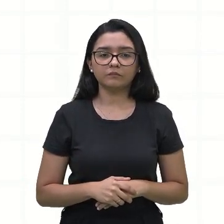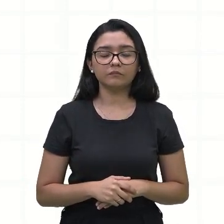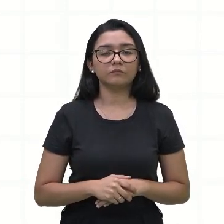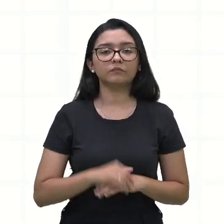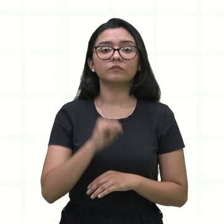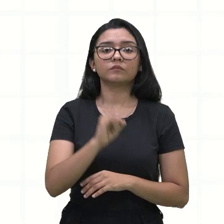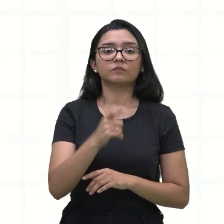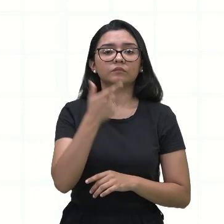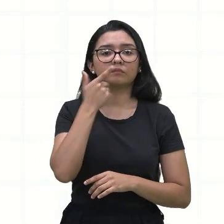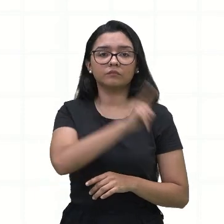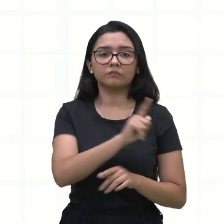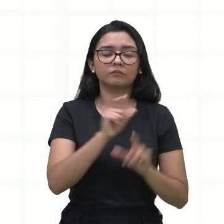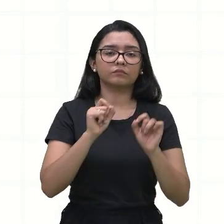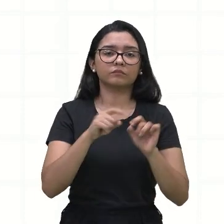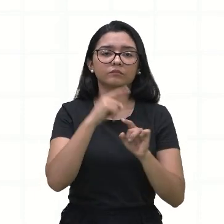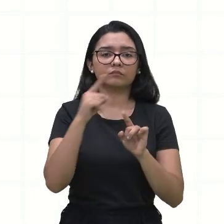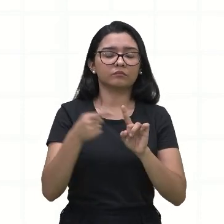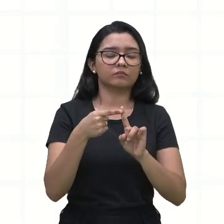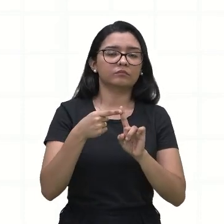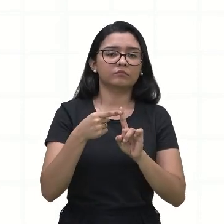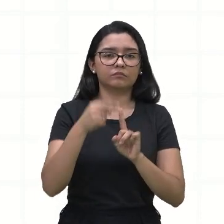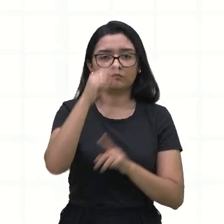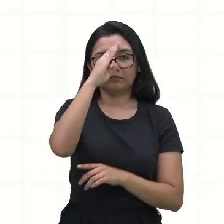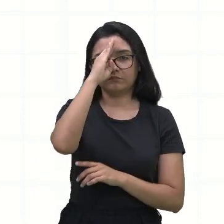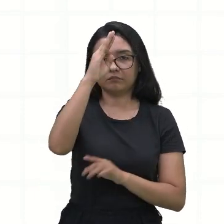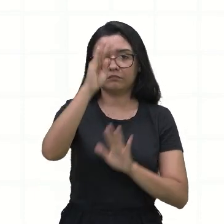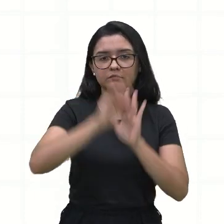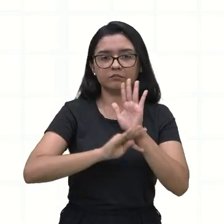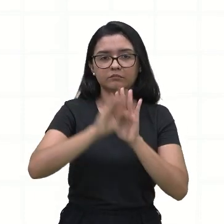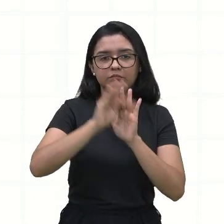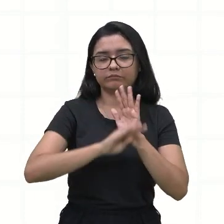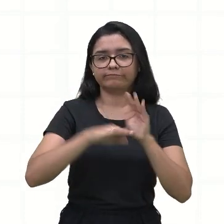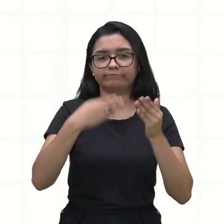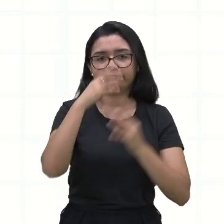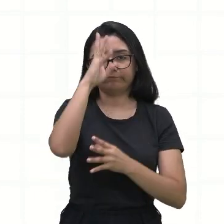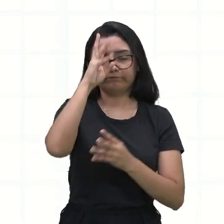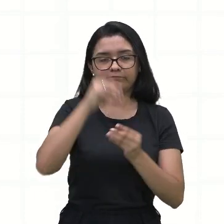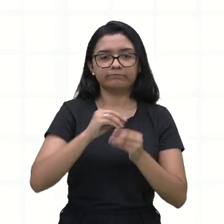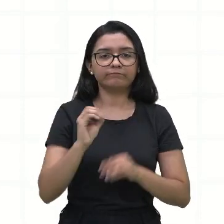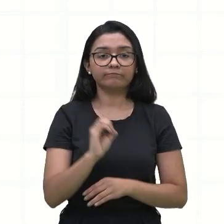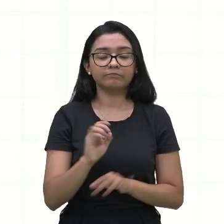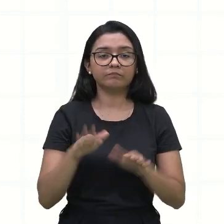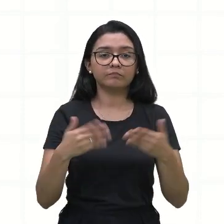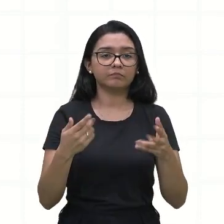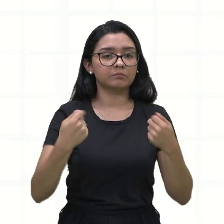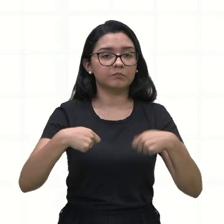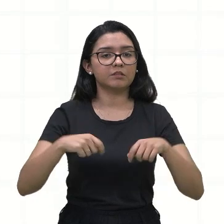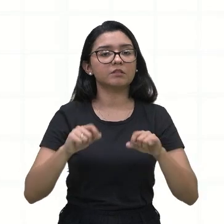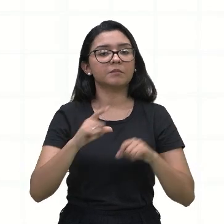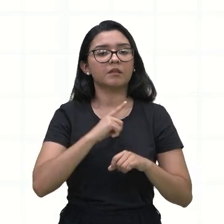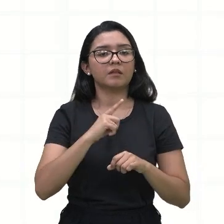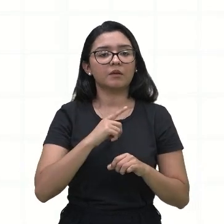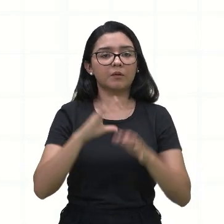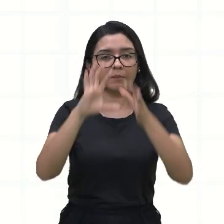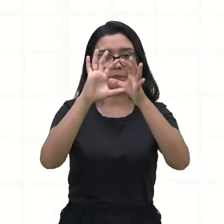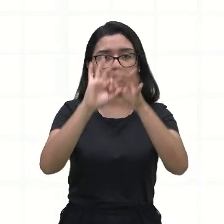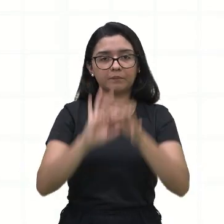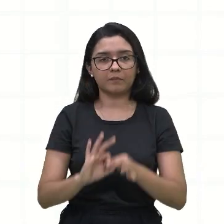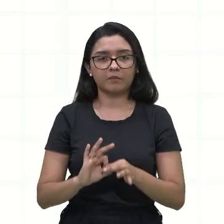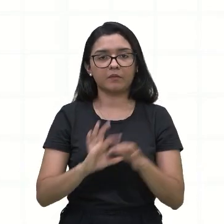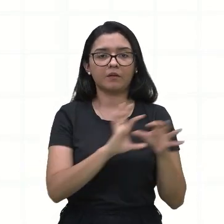essa mensagem não vai ser decodificada. Concorda comigo? Então, é necessário que tenha coerência, que